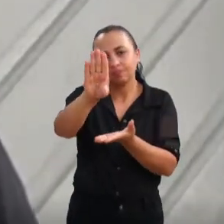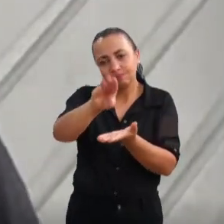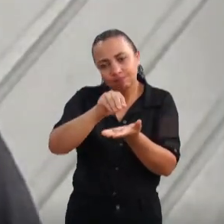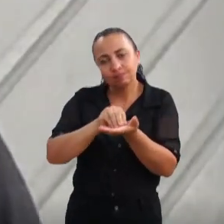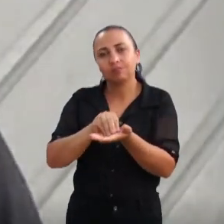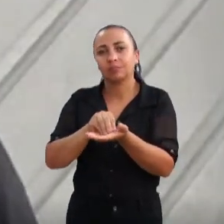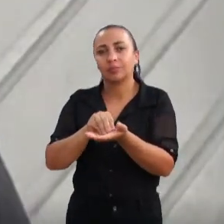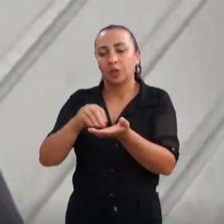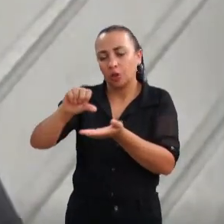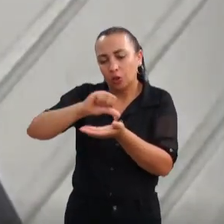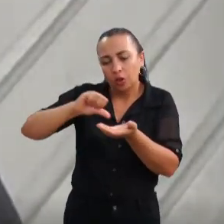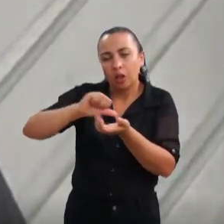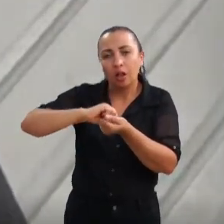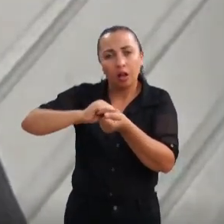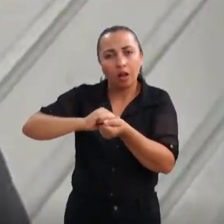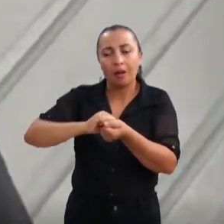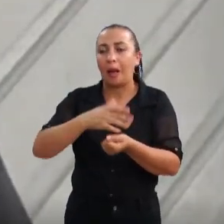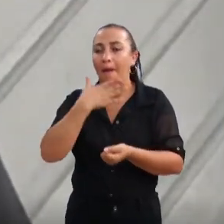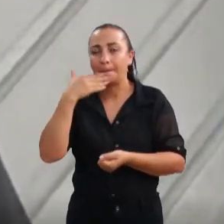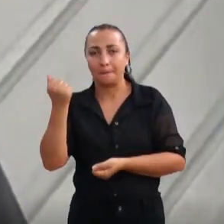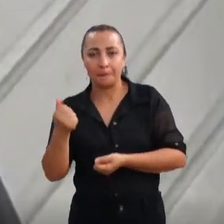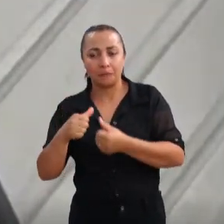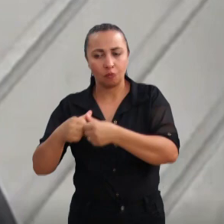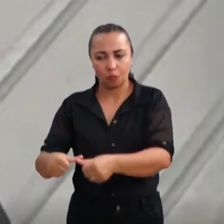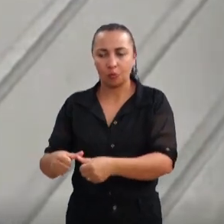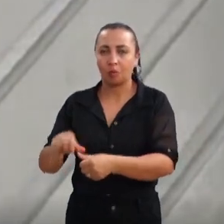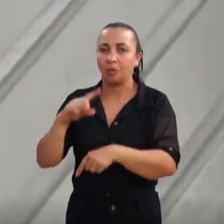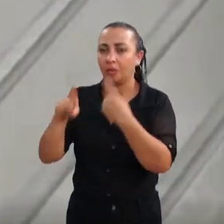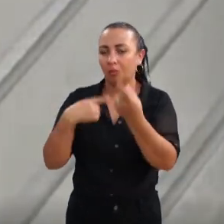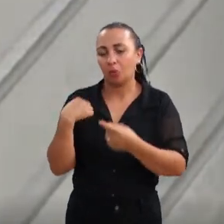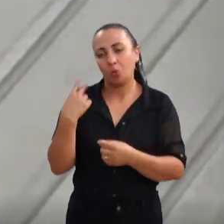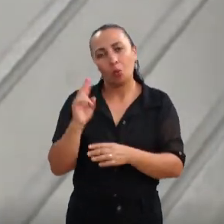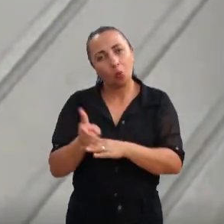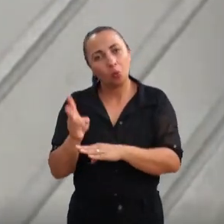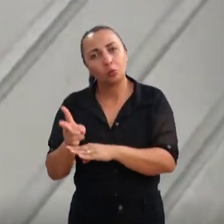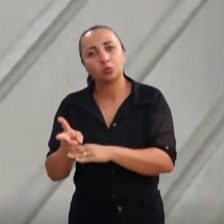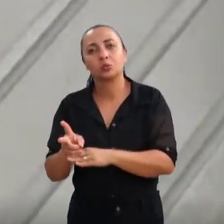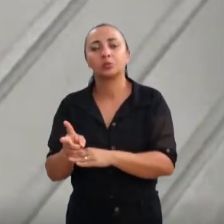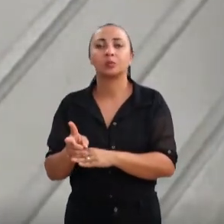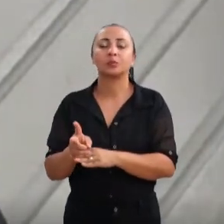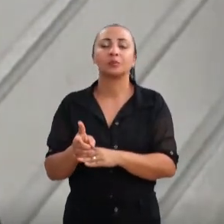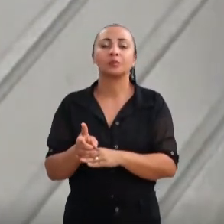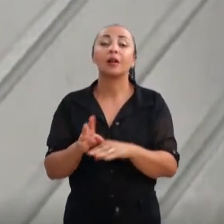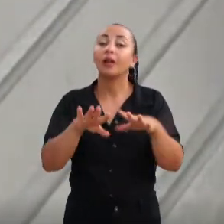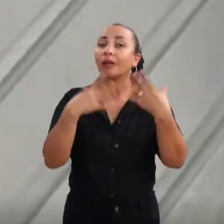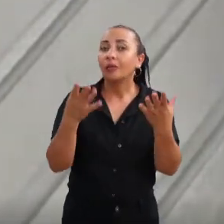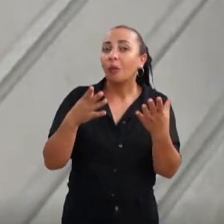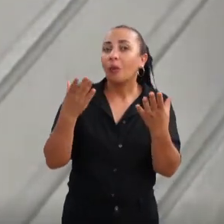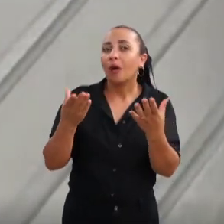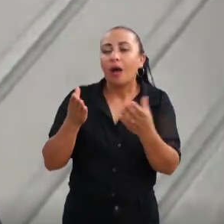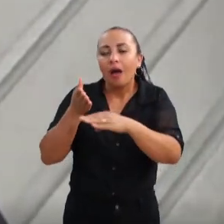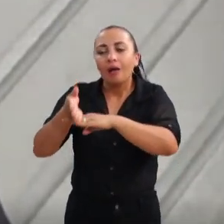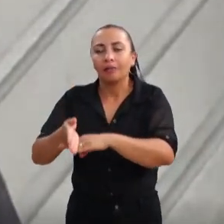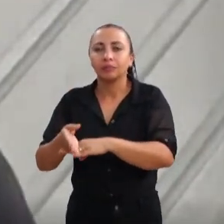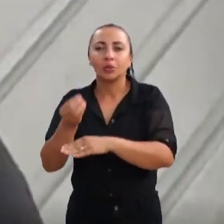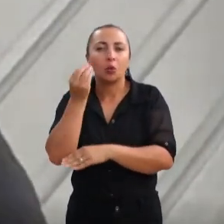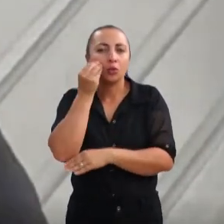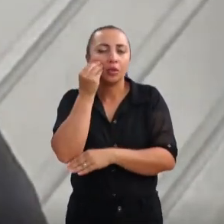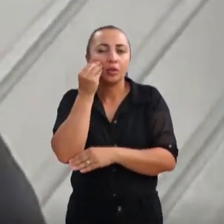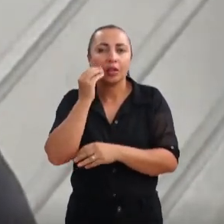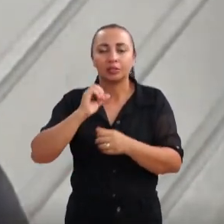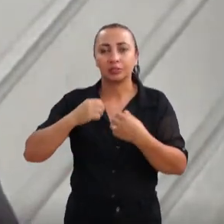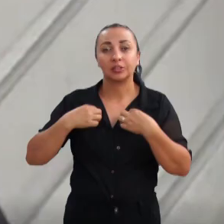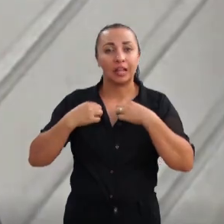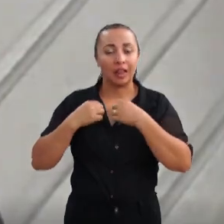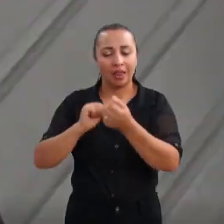o detergente, né, que as enzimas se comportaram melhor, nós demos continuidade, que aí é onde entra o